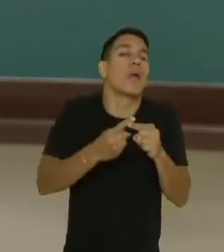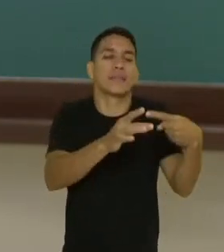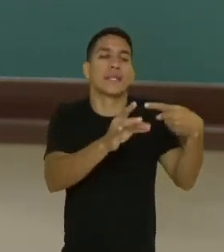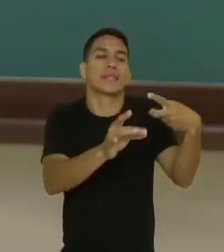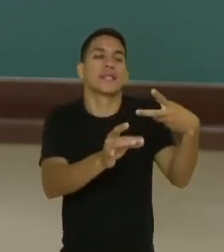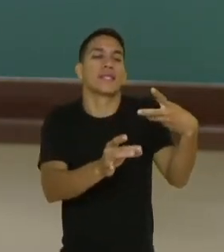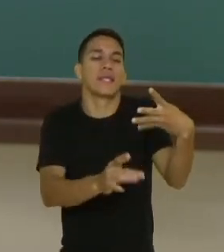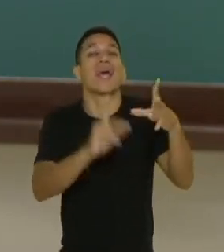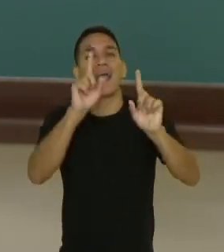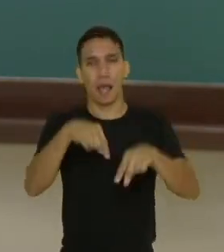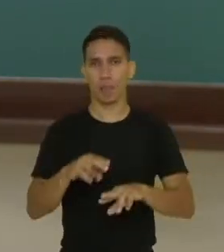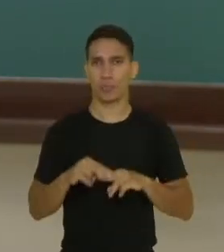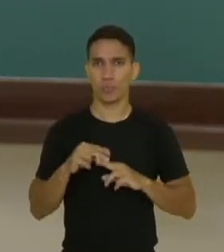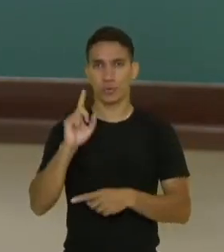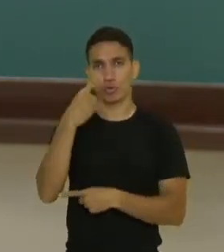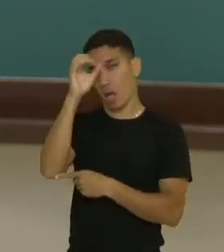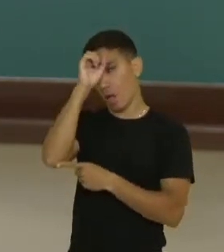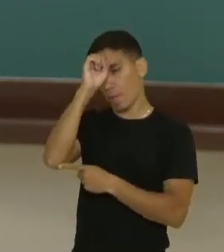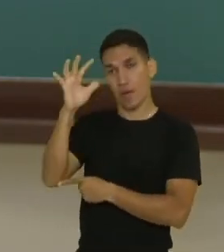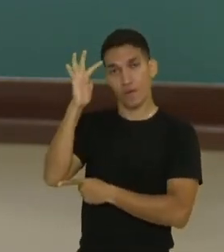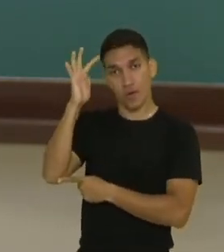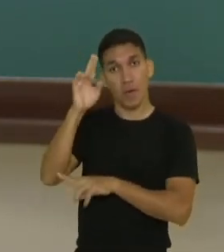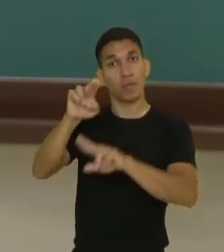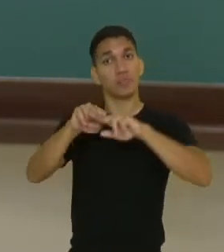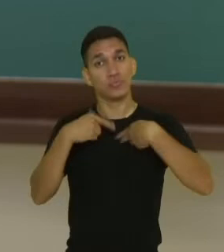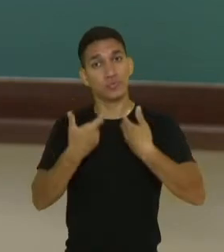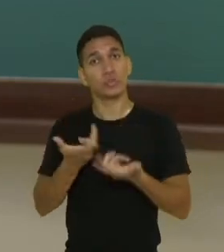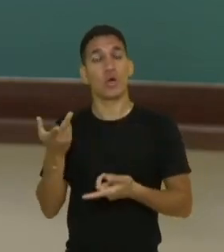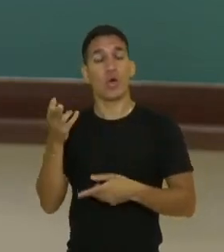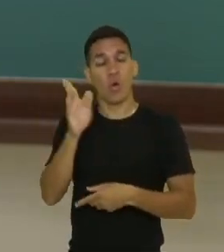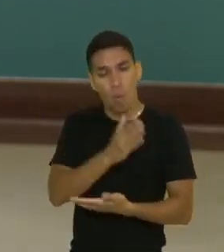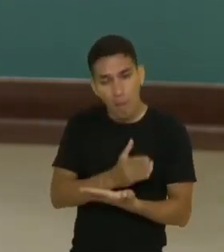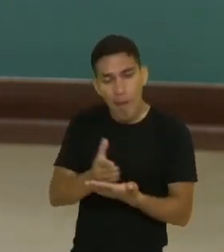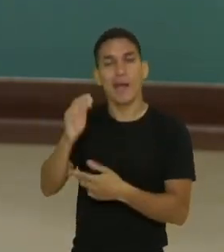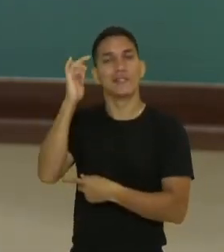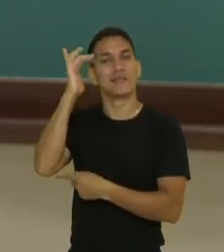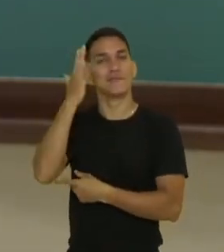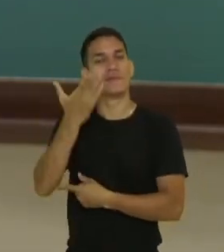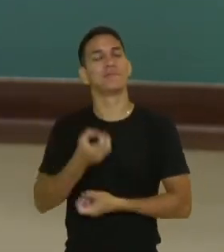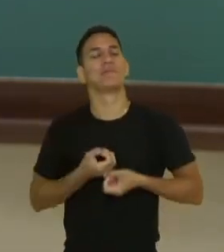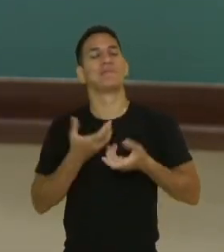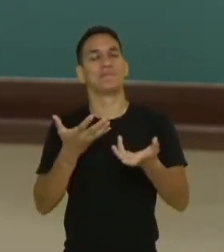aprende filosofia e é o porquê a gente se coloca a filosofar.